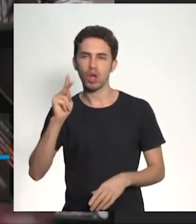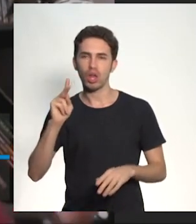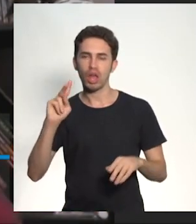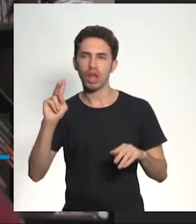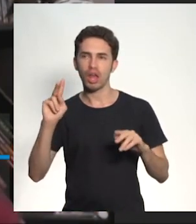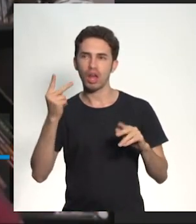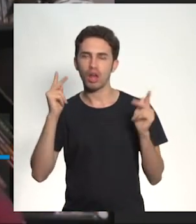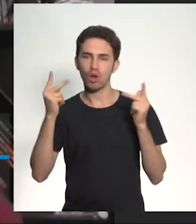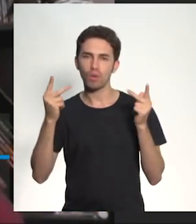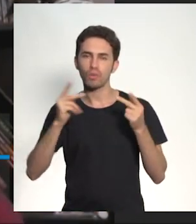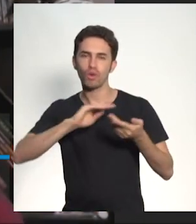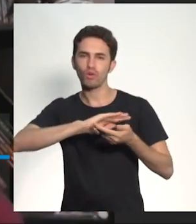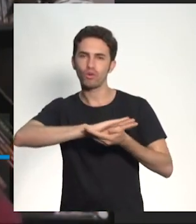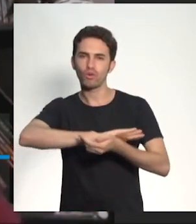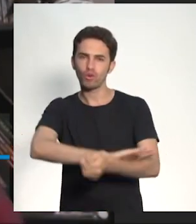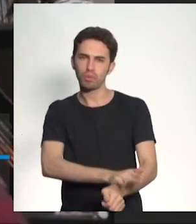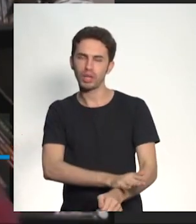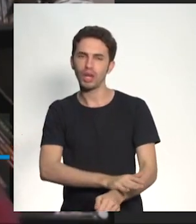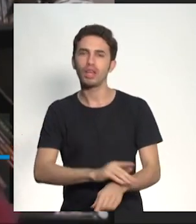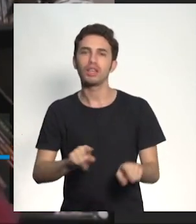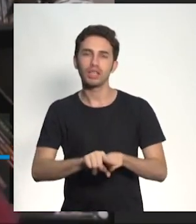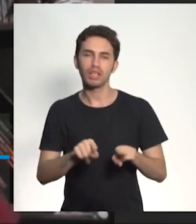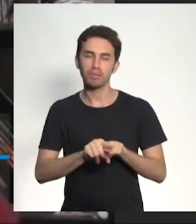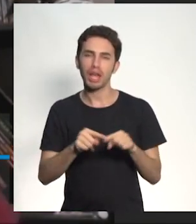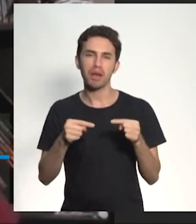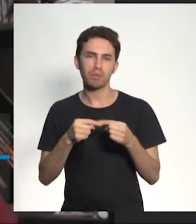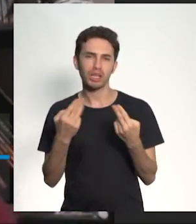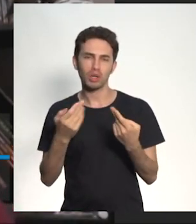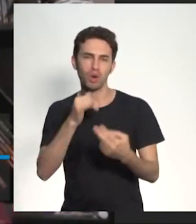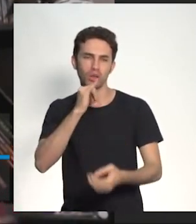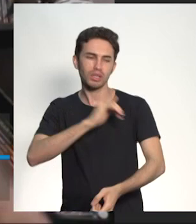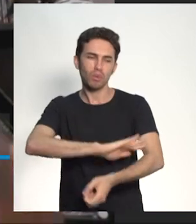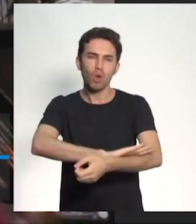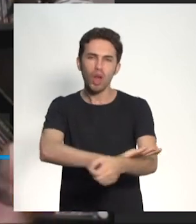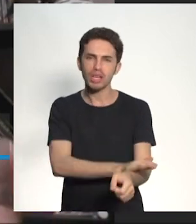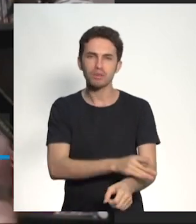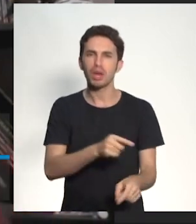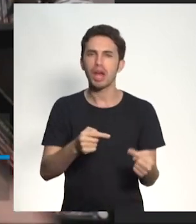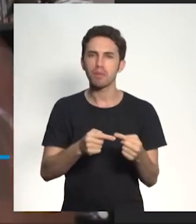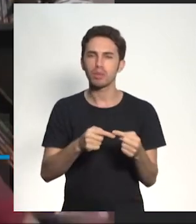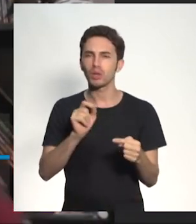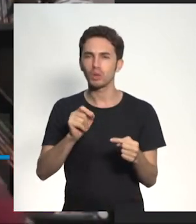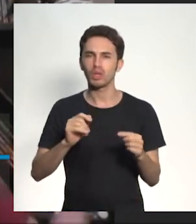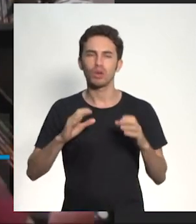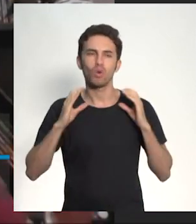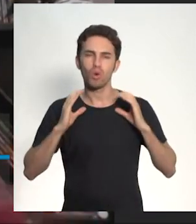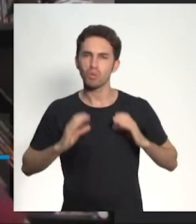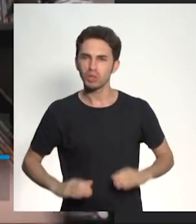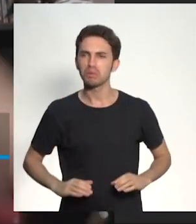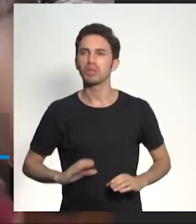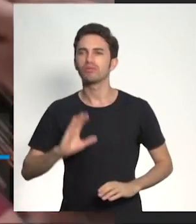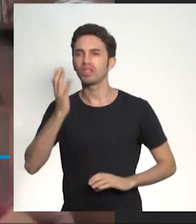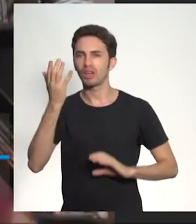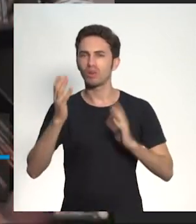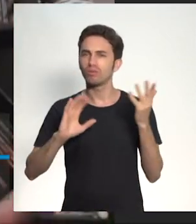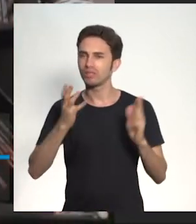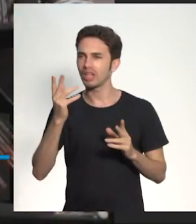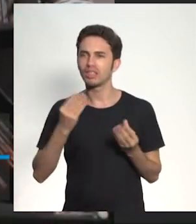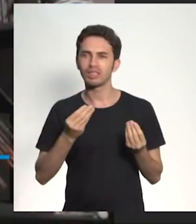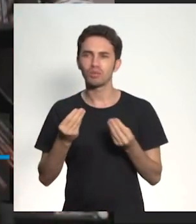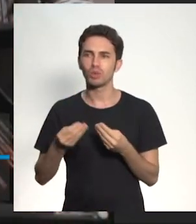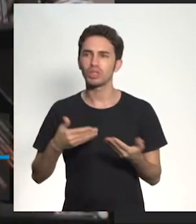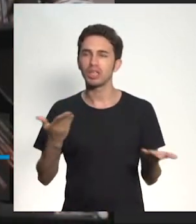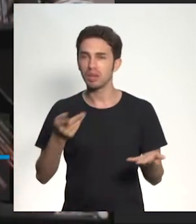legislação do racismo, e a gente vê que essa muitas vezes é uma postura que continua aí acontecendo, e muitas vezes